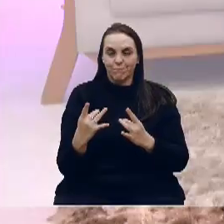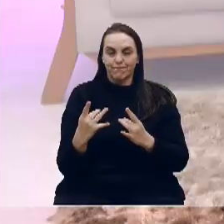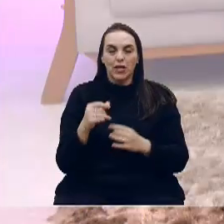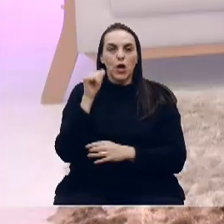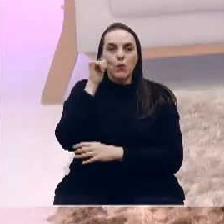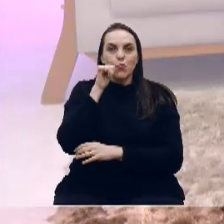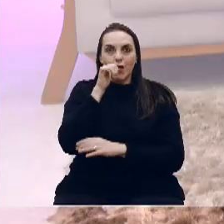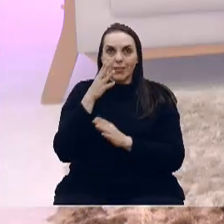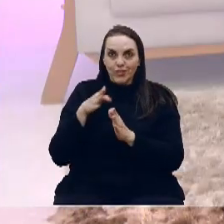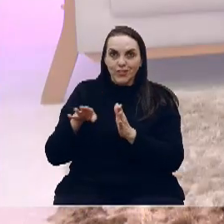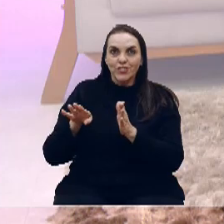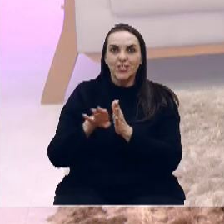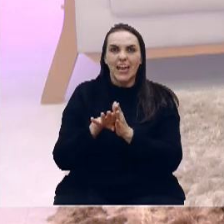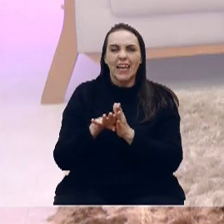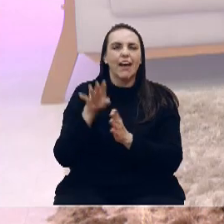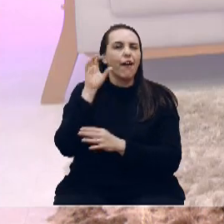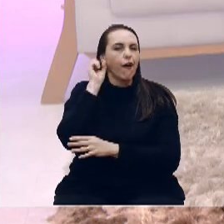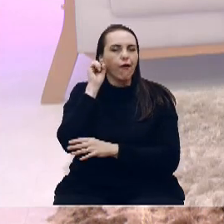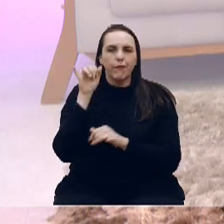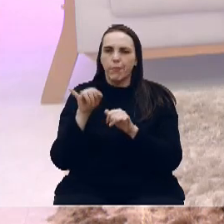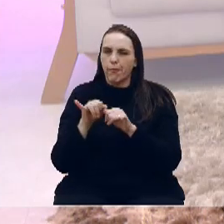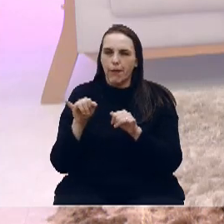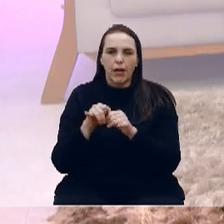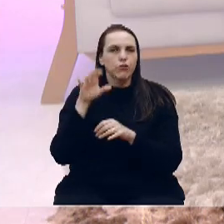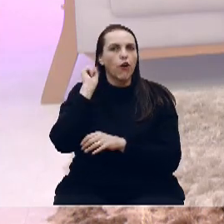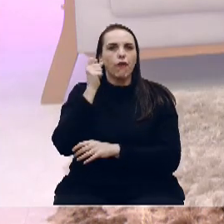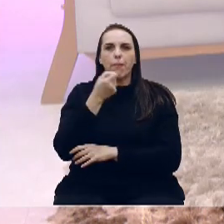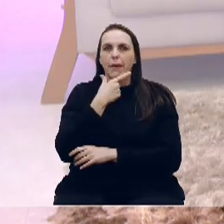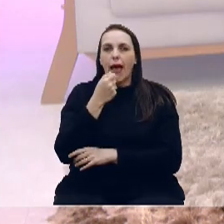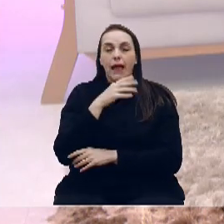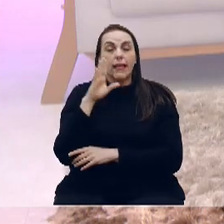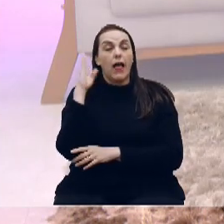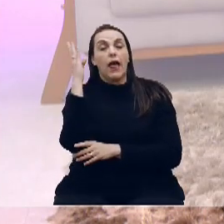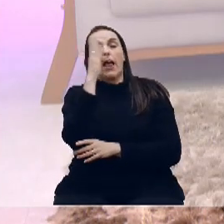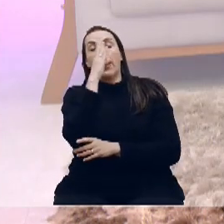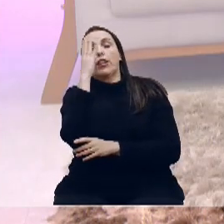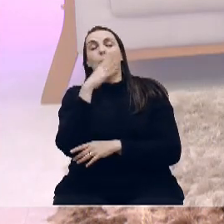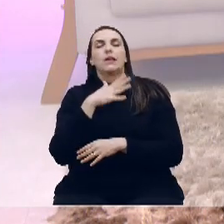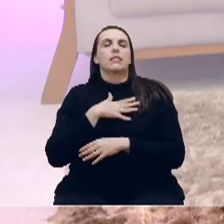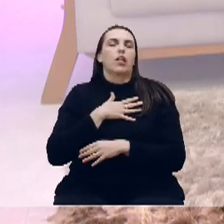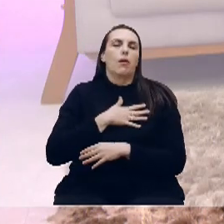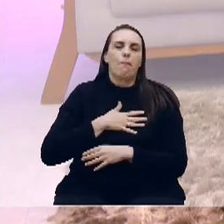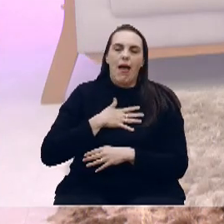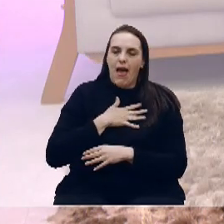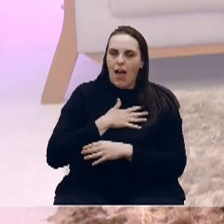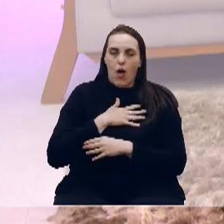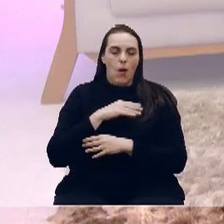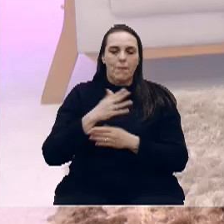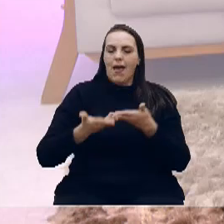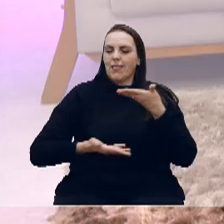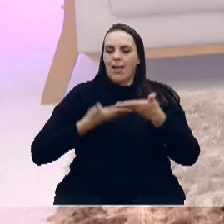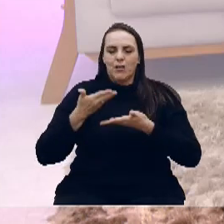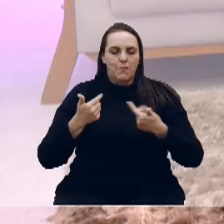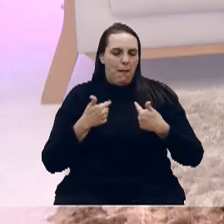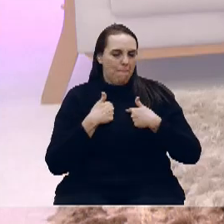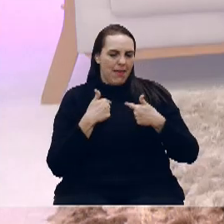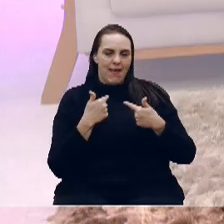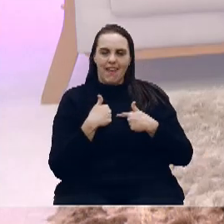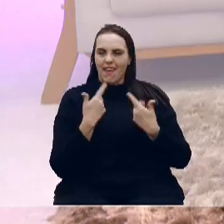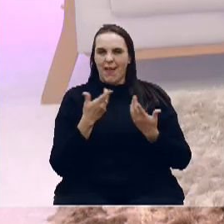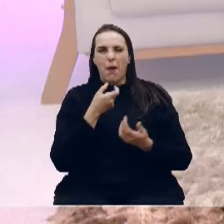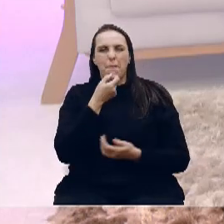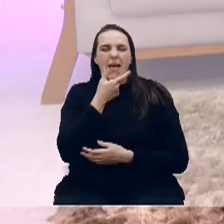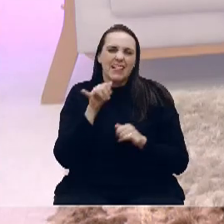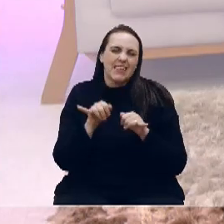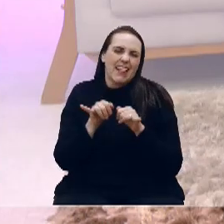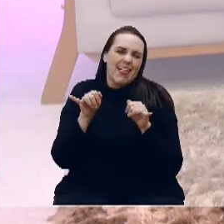chegam, tu escuta a piadinha, ai, tô passando mal, me atende, me socorre, né? Tu passa na rua, aquela coisa, aquela piadinha